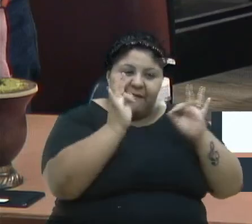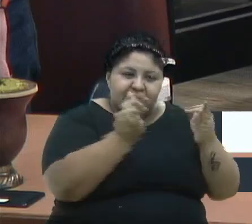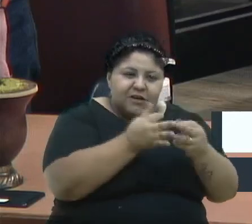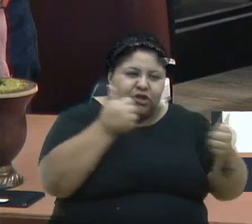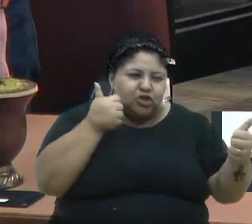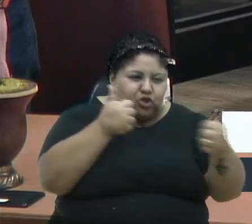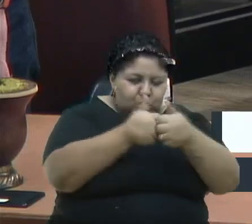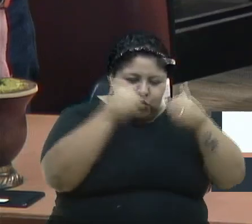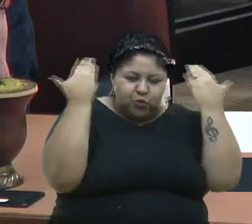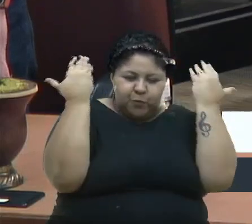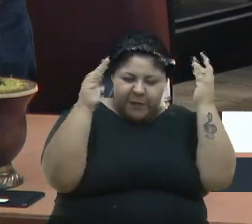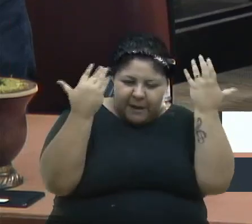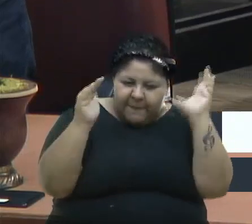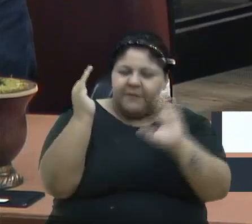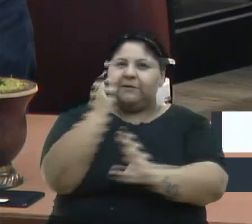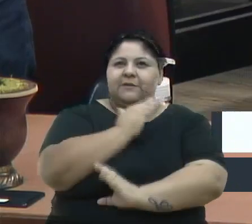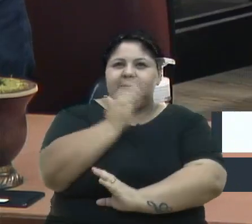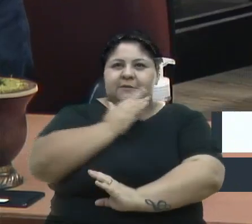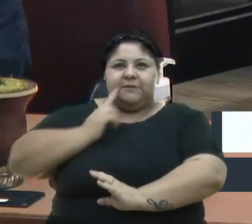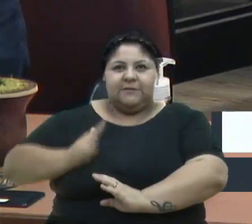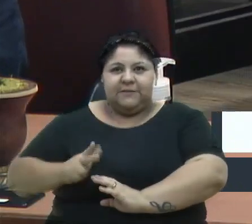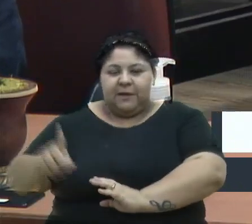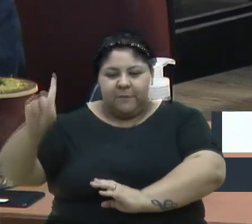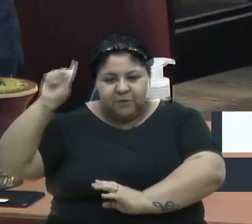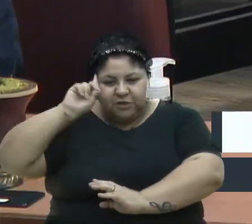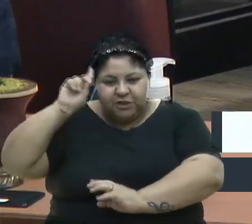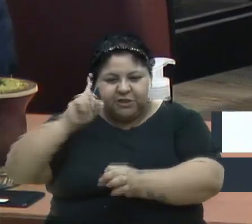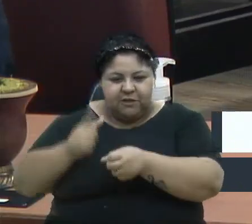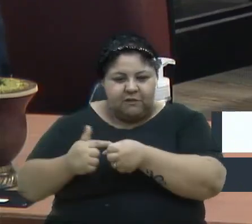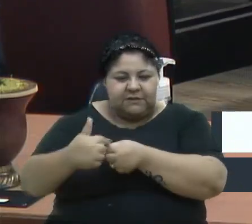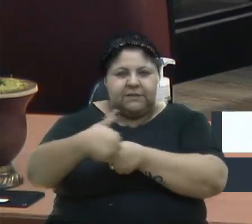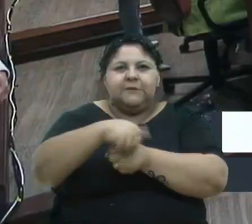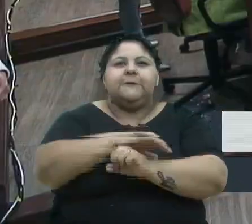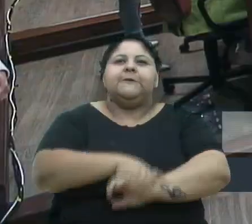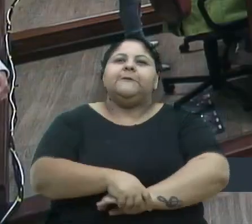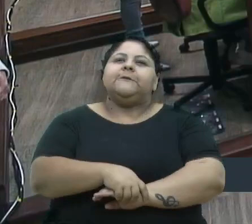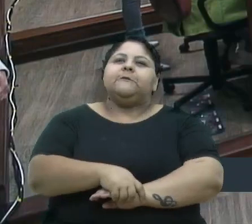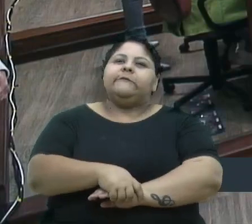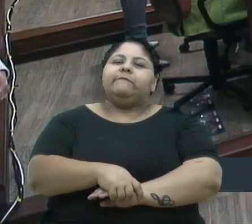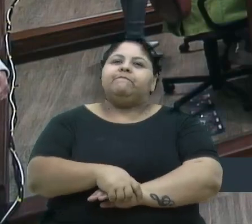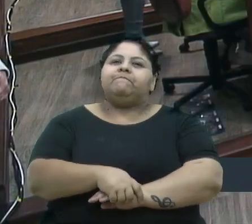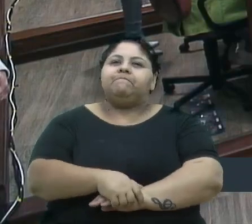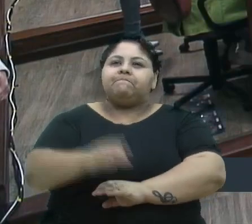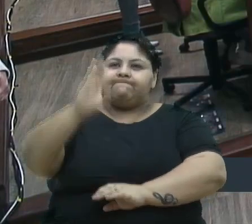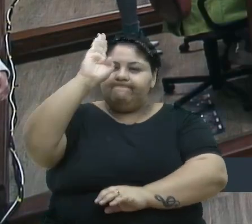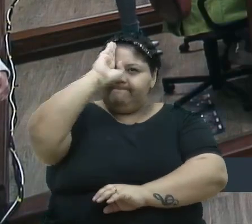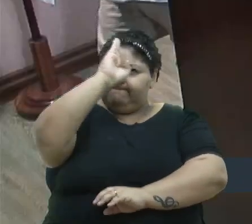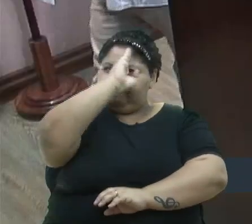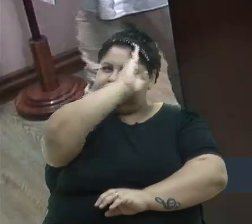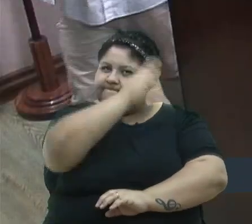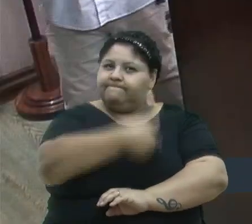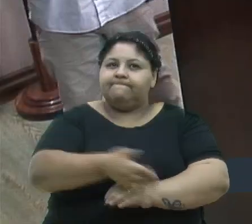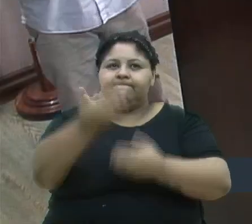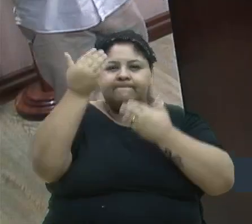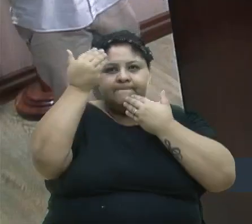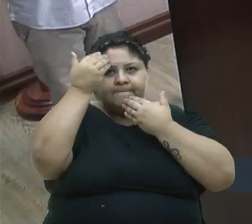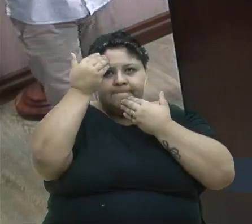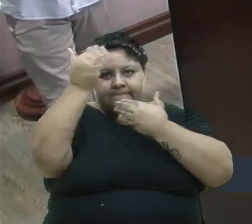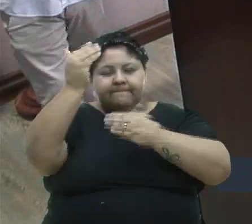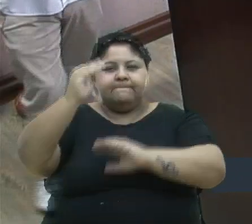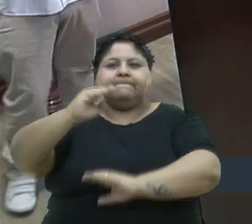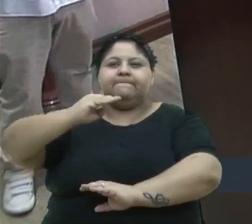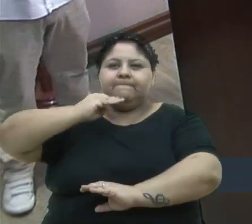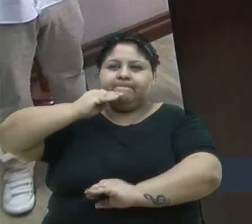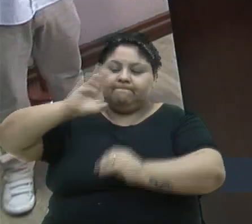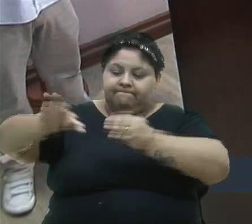pela presteza sempre do dia a dia da nossa cidade. Vereador Bressan. Obrigado, vereador Bortola, pela